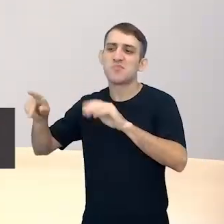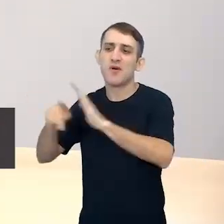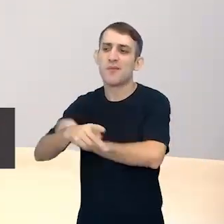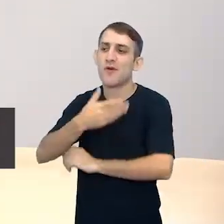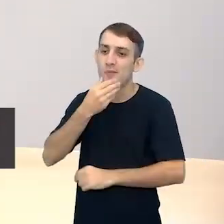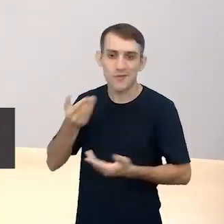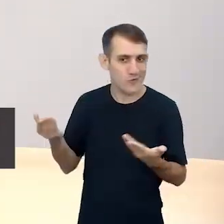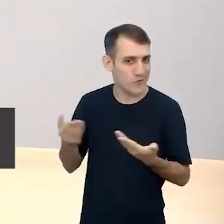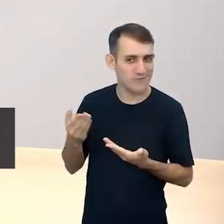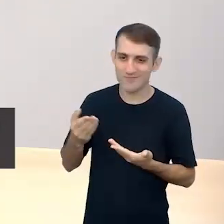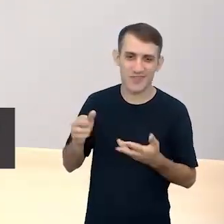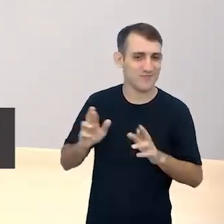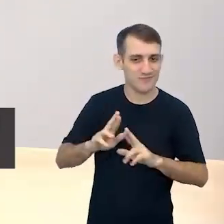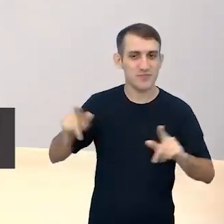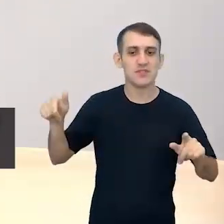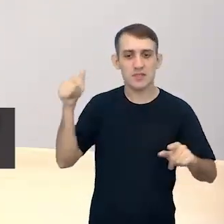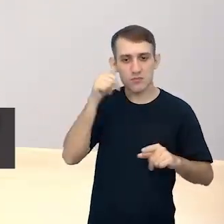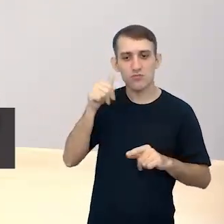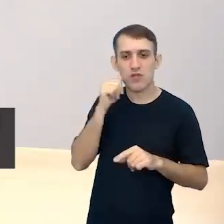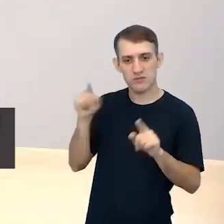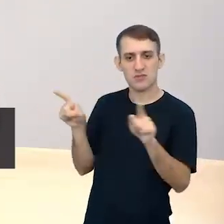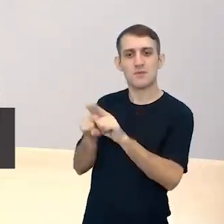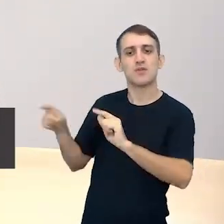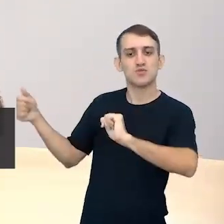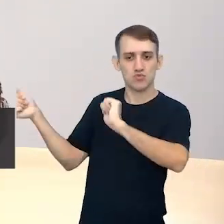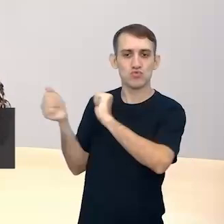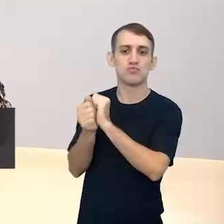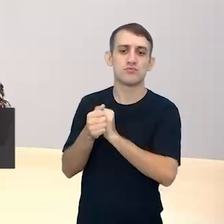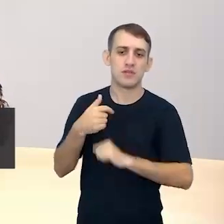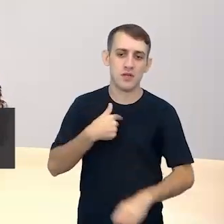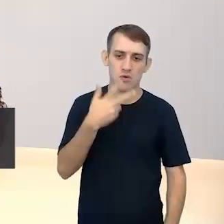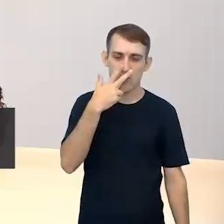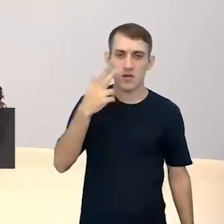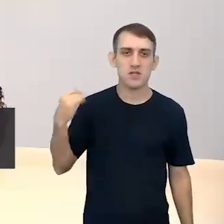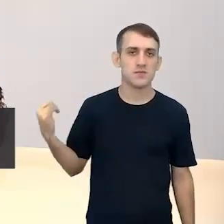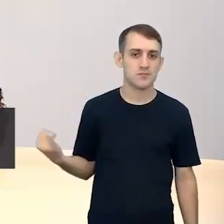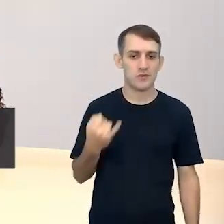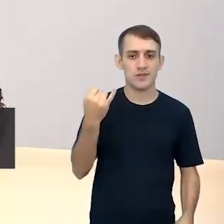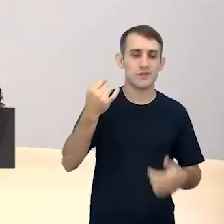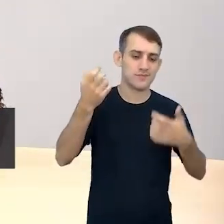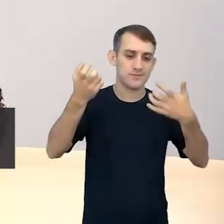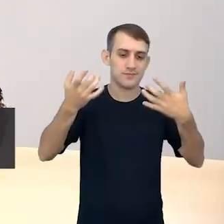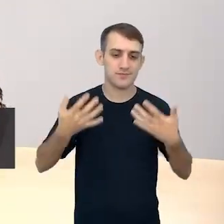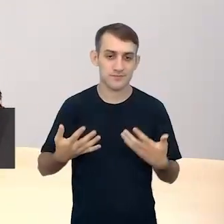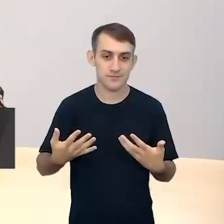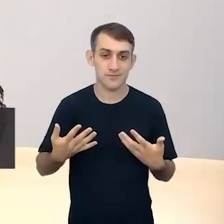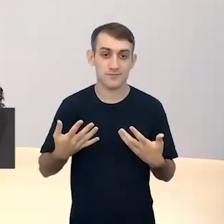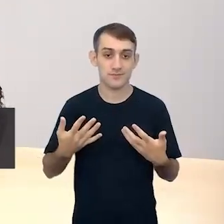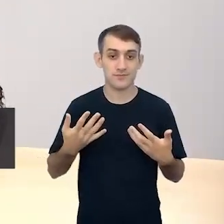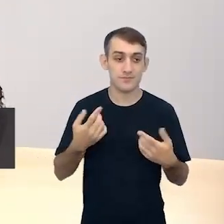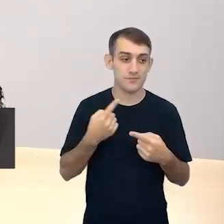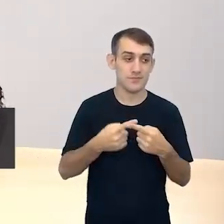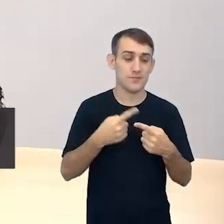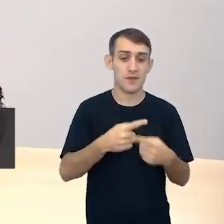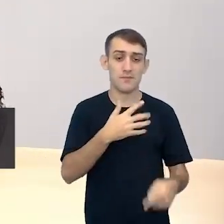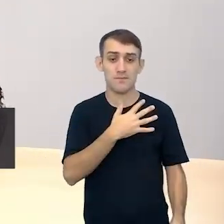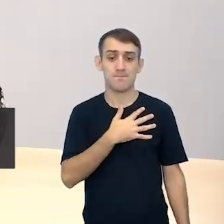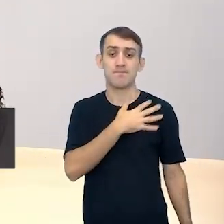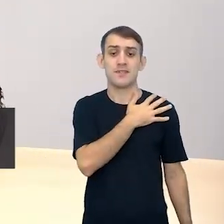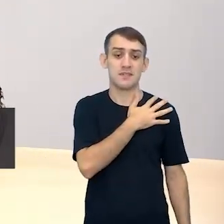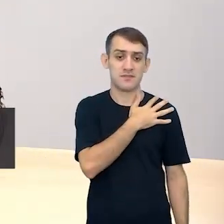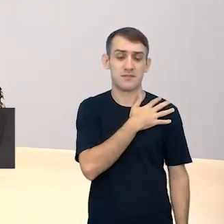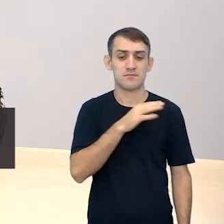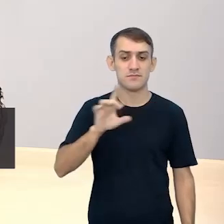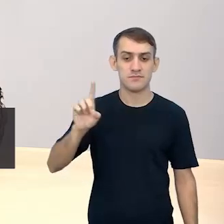hoje isso a mulher vem tomando esses espaços também. Eu acho importante colocar isso. O preconceito, a Daniela